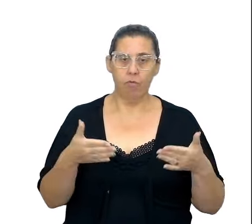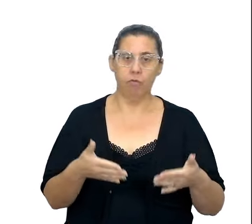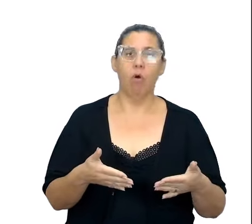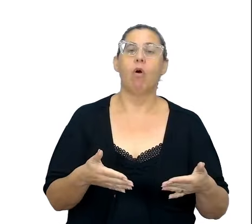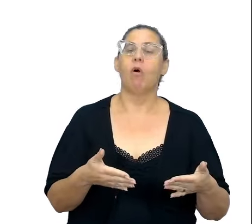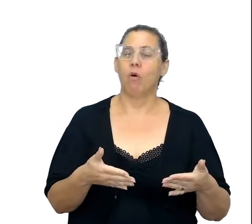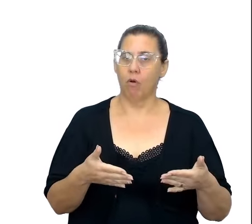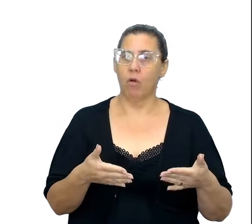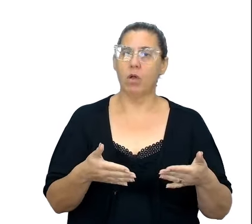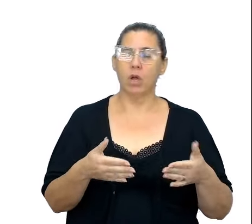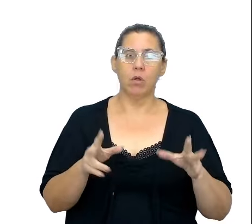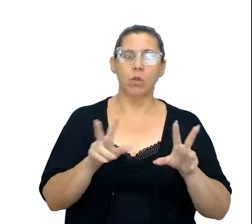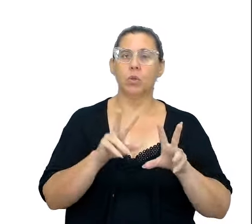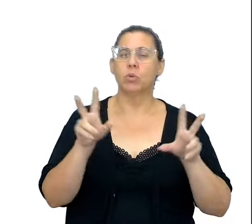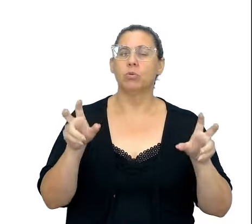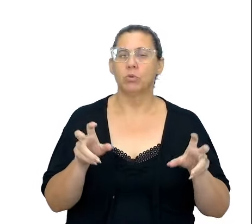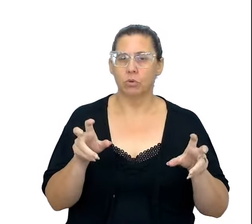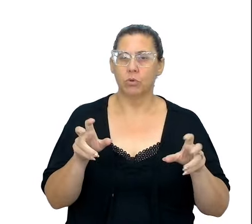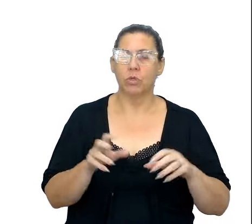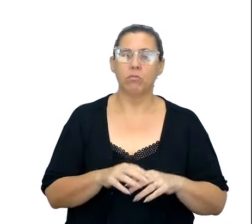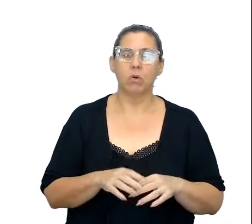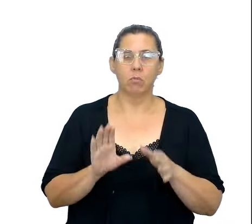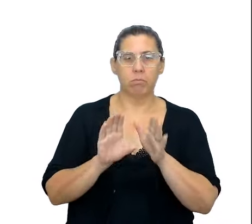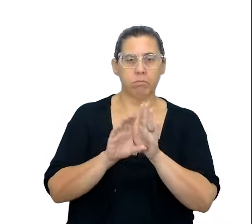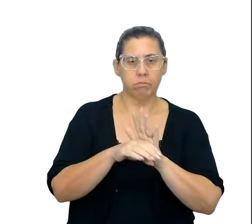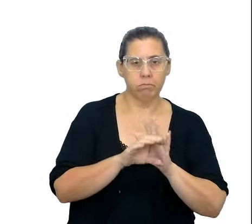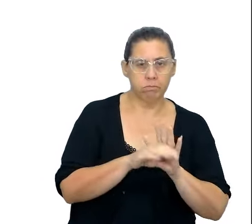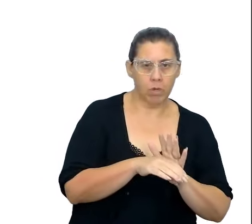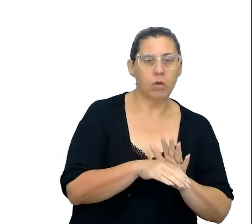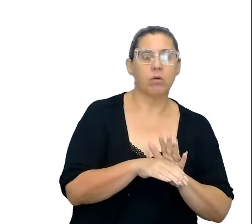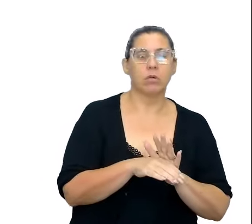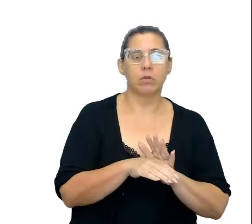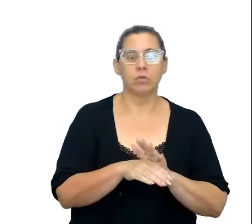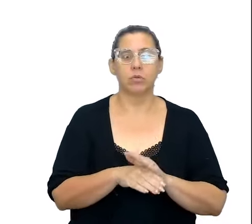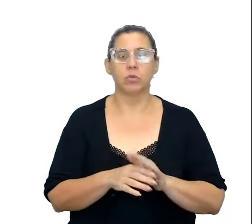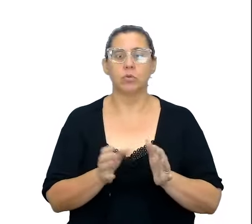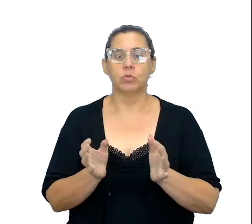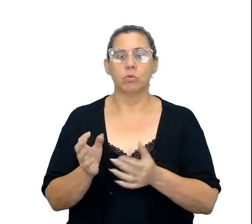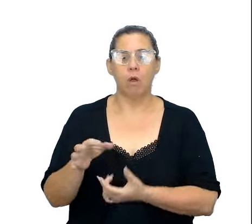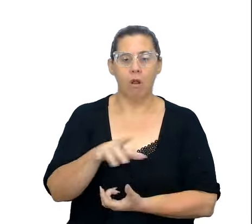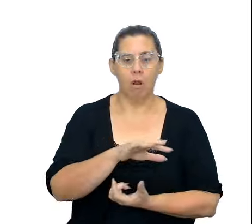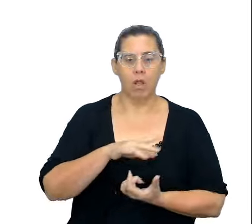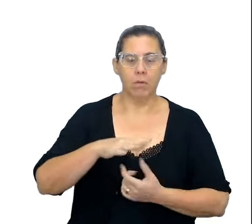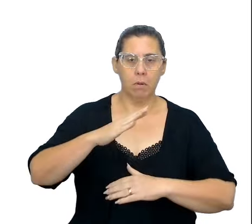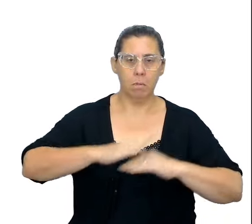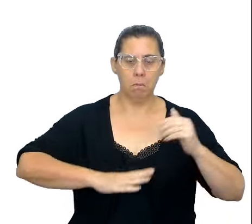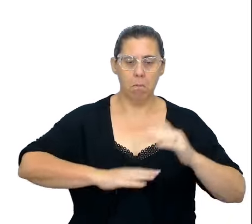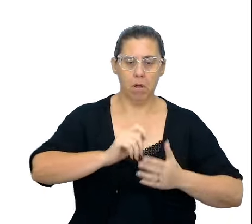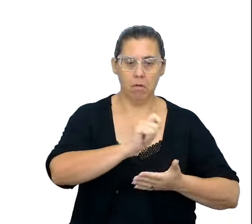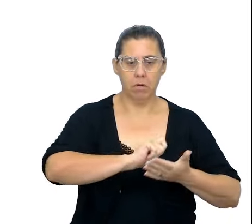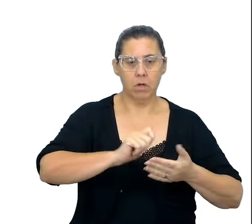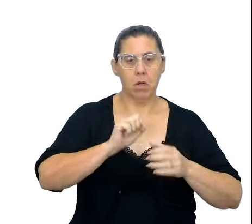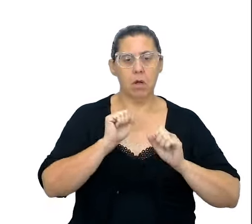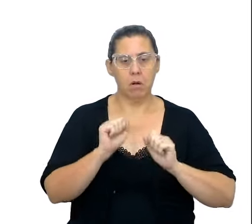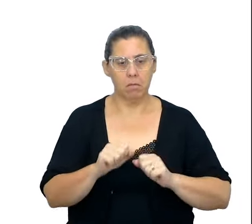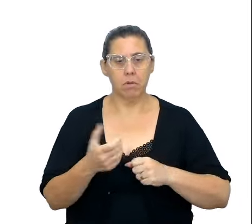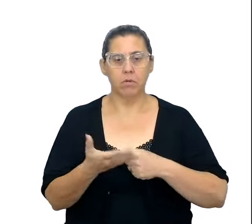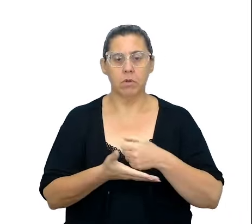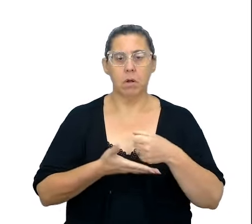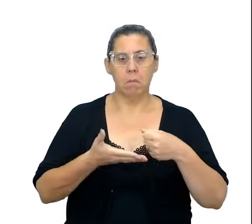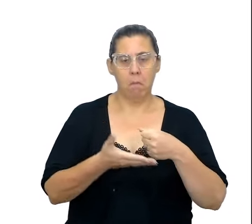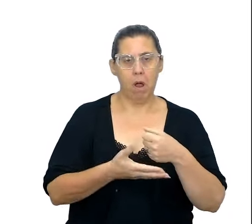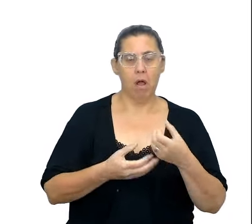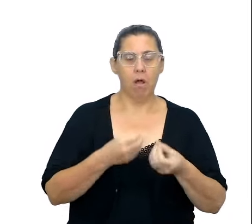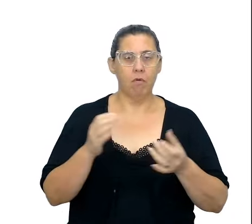pouquinho naquela questão teórica, né, no conceito sobre o letramento e práticas de escrita, para a gente poder ter uma base